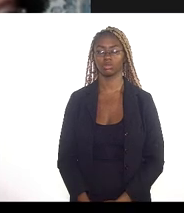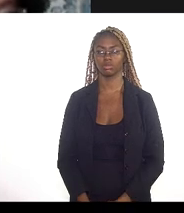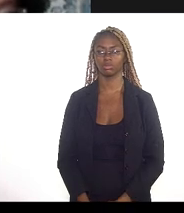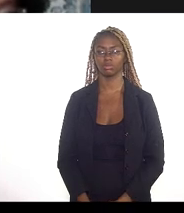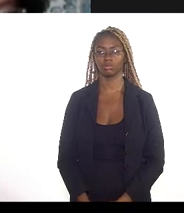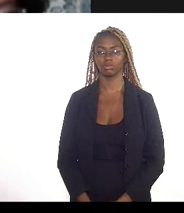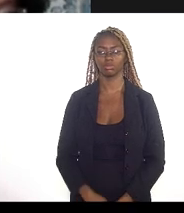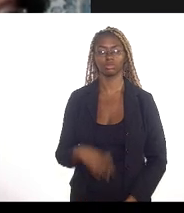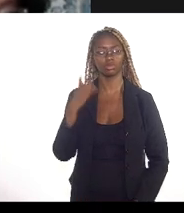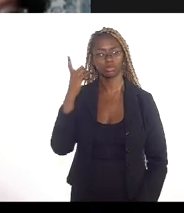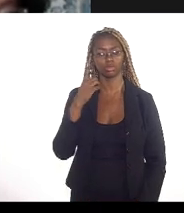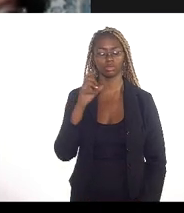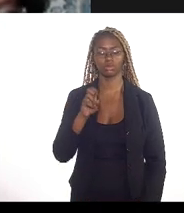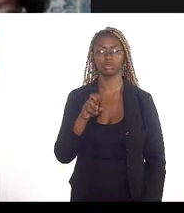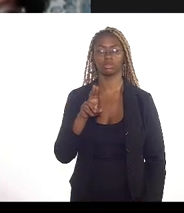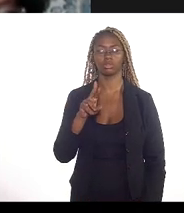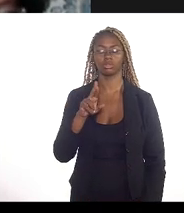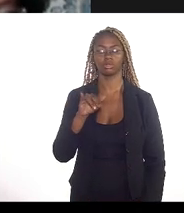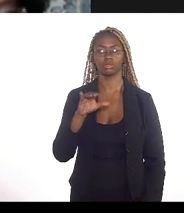Deputado Eurico Júnior.